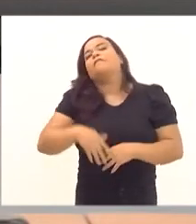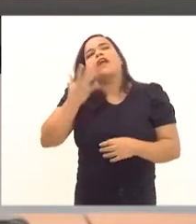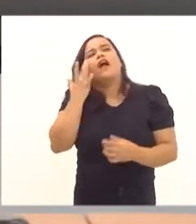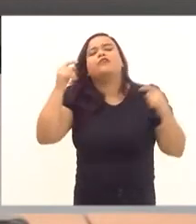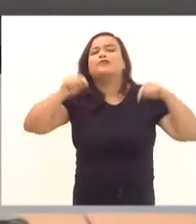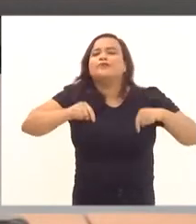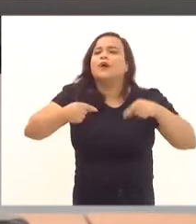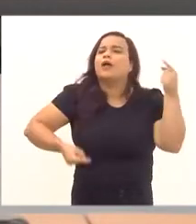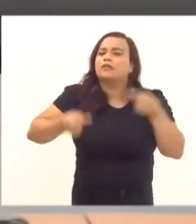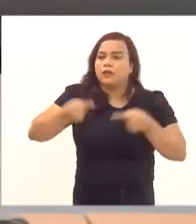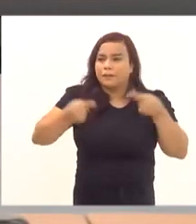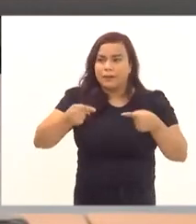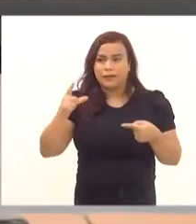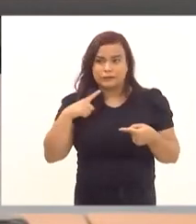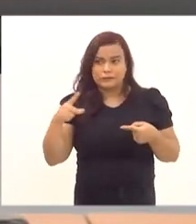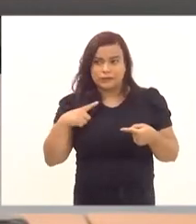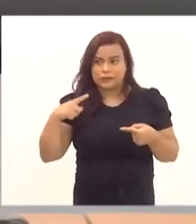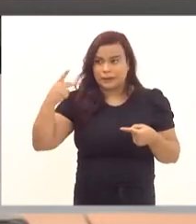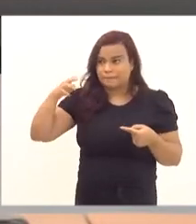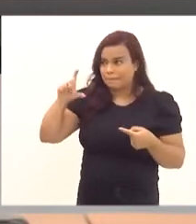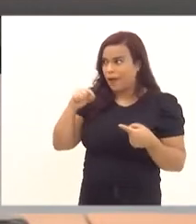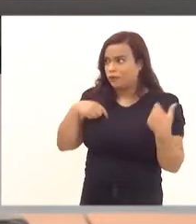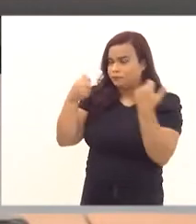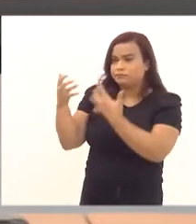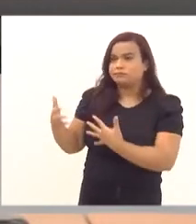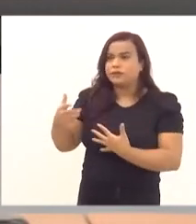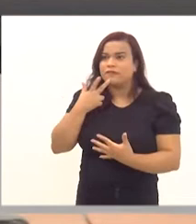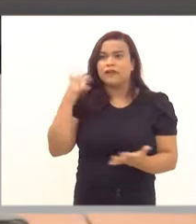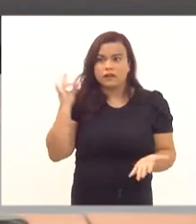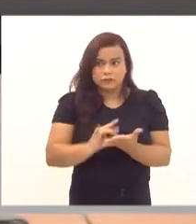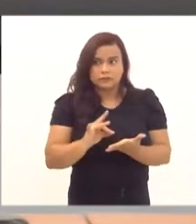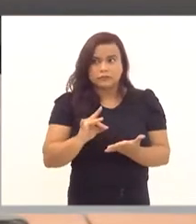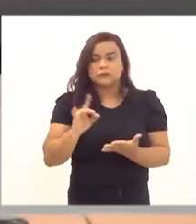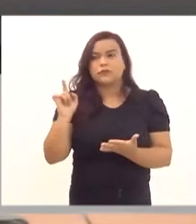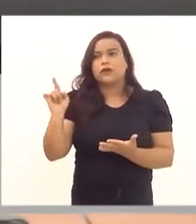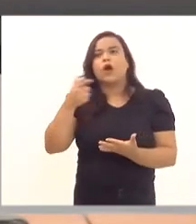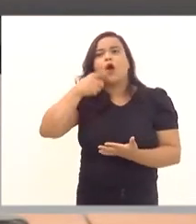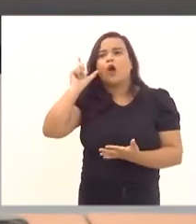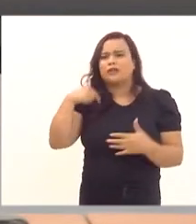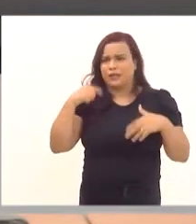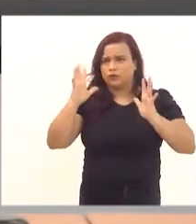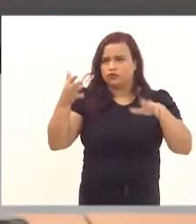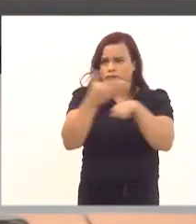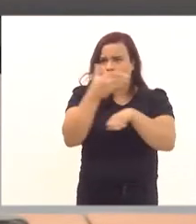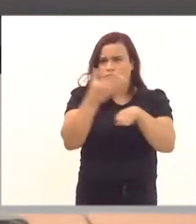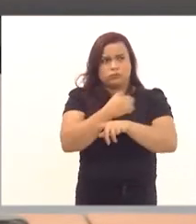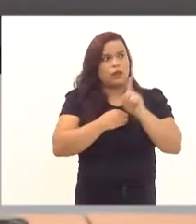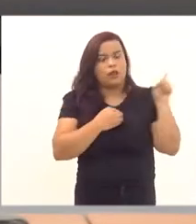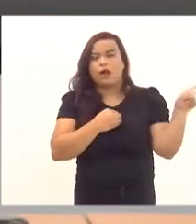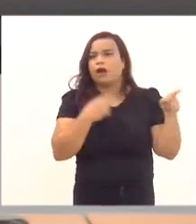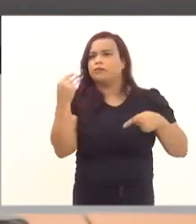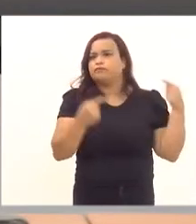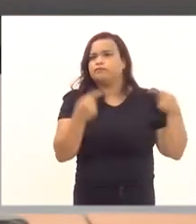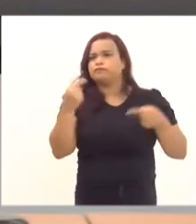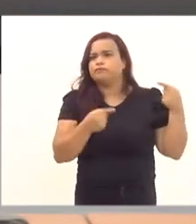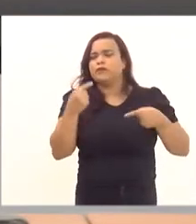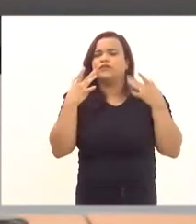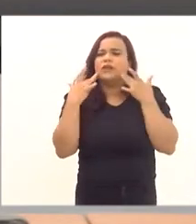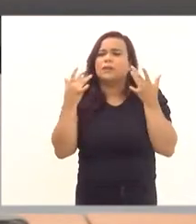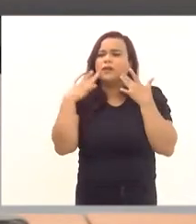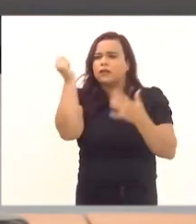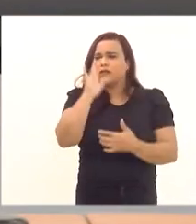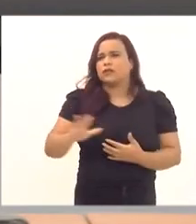debate Paulo Jerônimo se insere ontem ontem eu passei pedir um debate no seminário Nacional